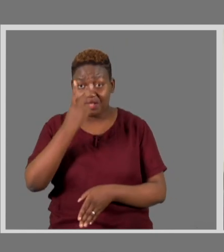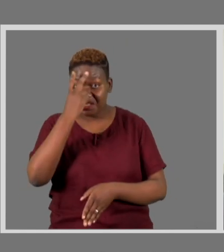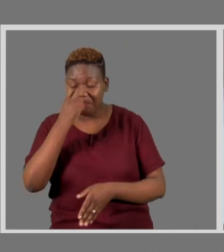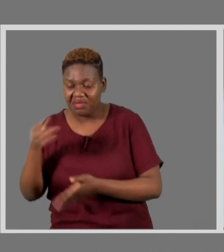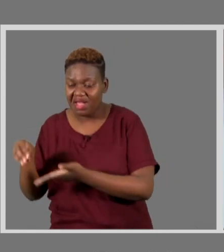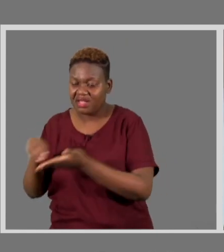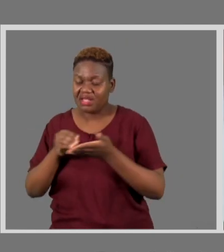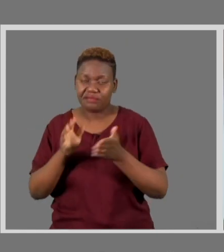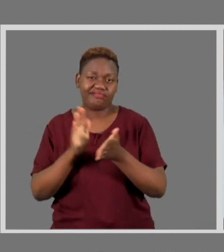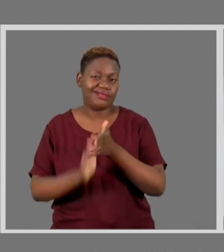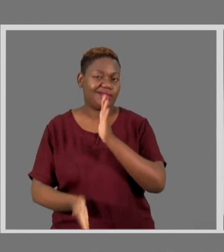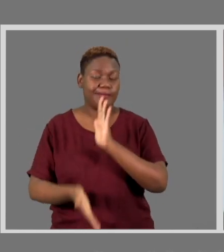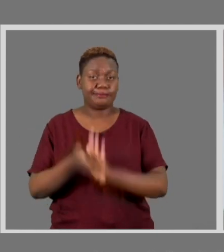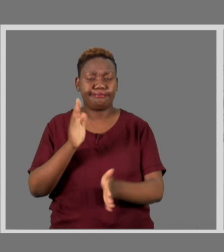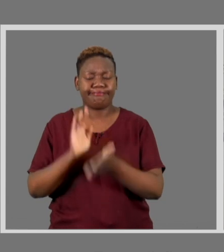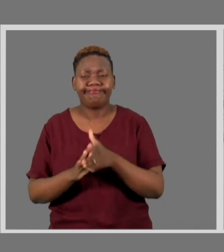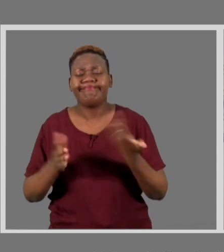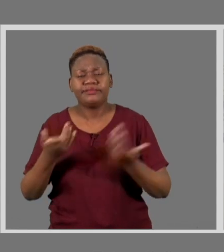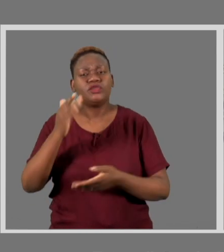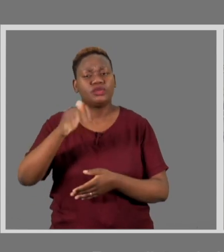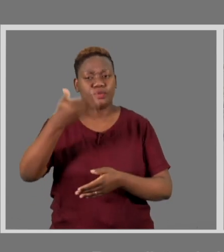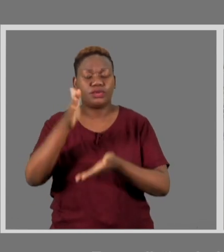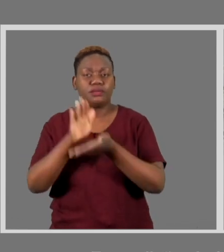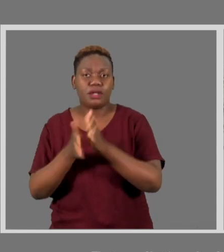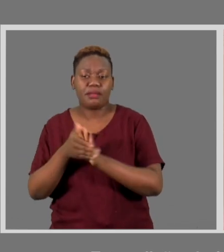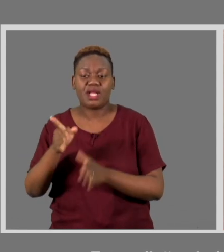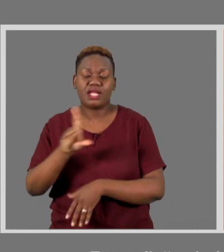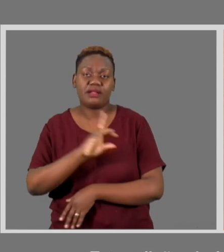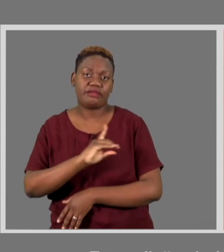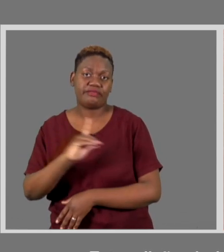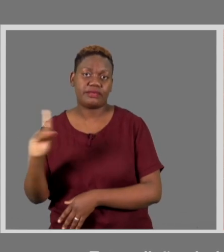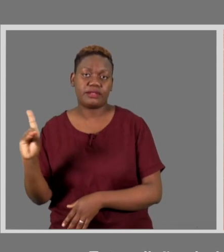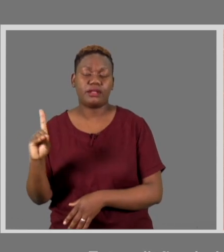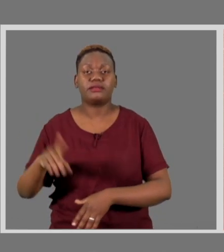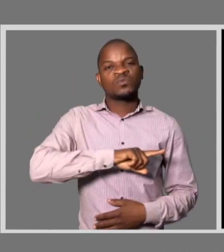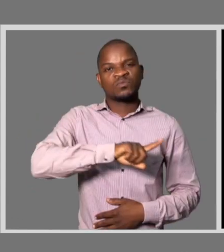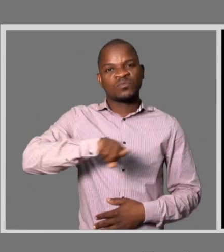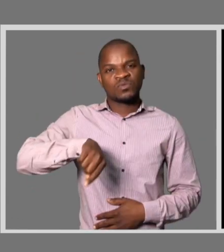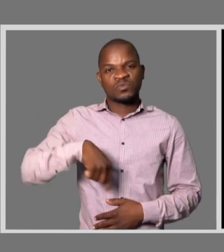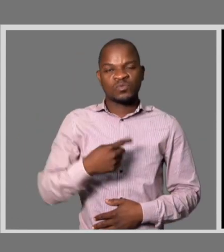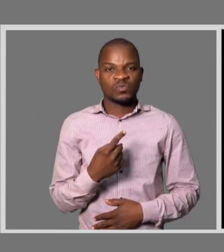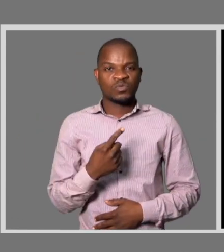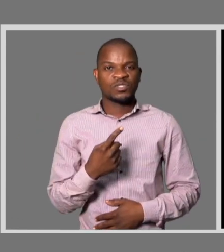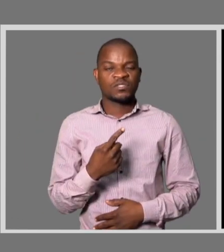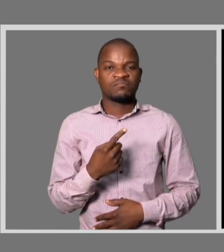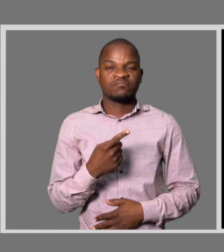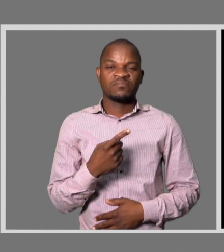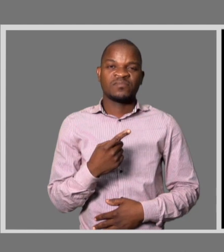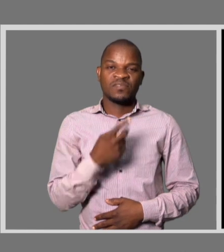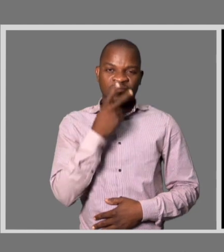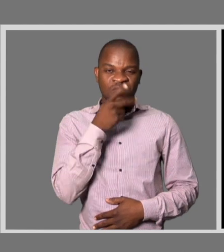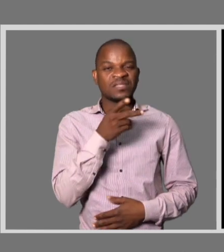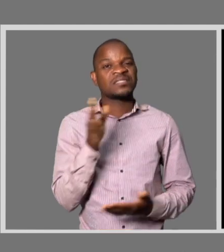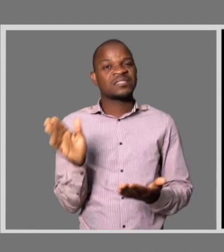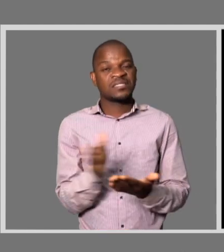edição ainda não é acessível a pessoas cegas, porém os próximos vão considerar esta deficiência. Infelizmente o livro foi